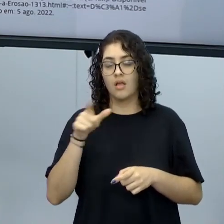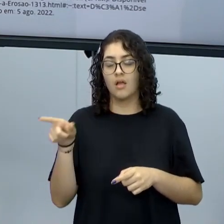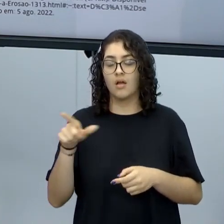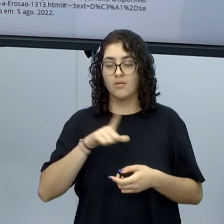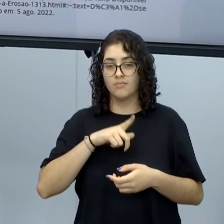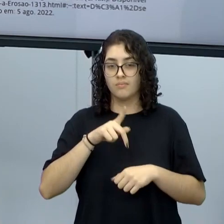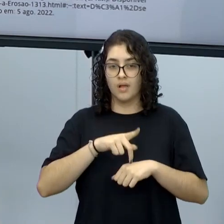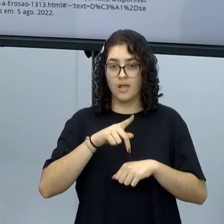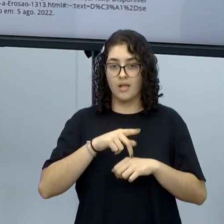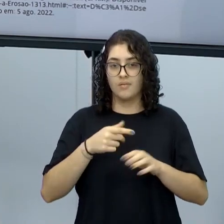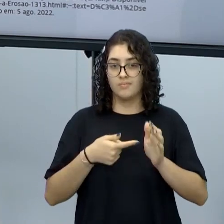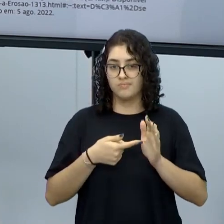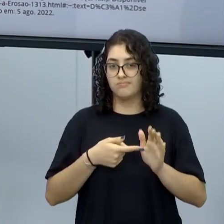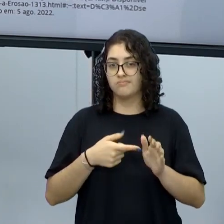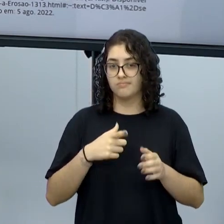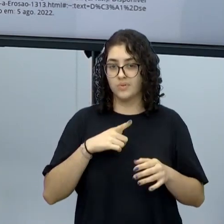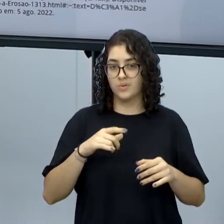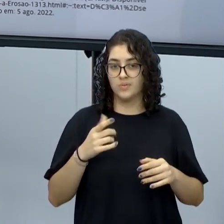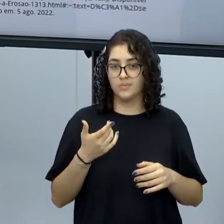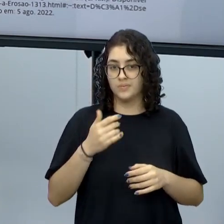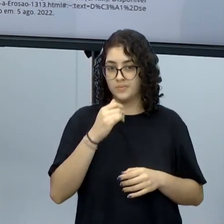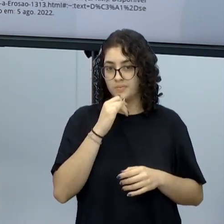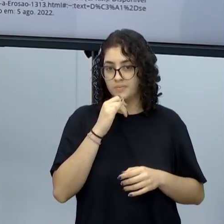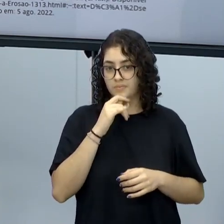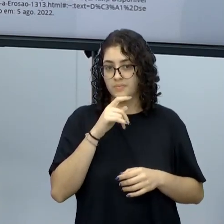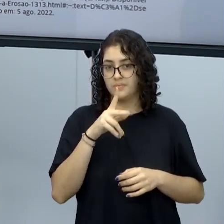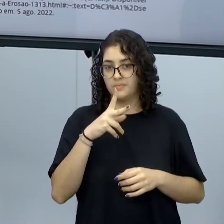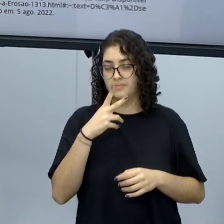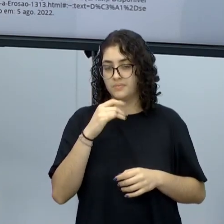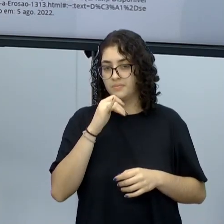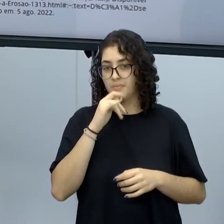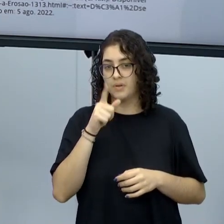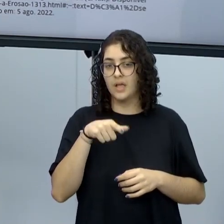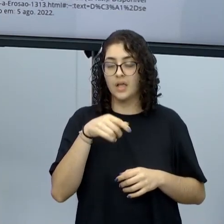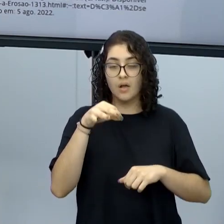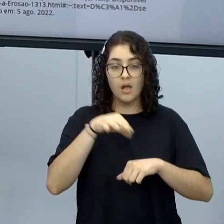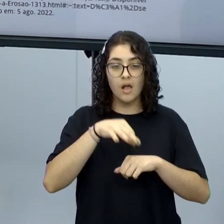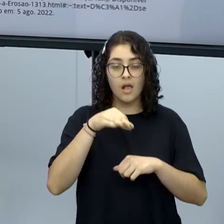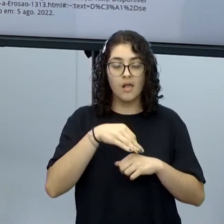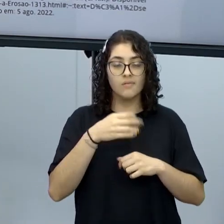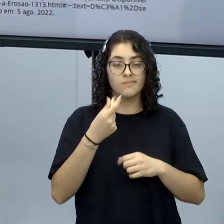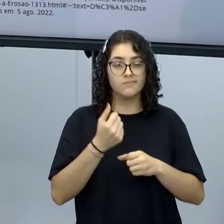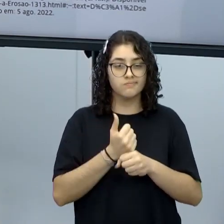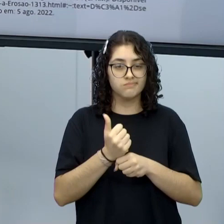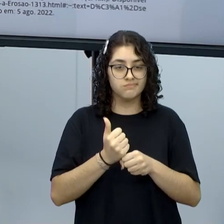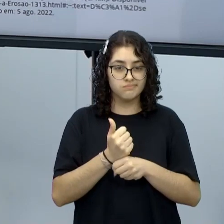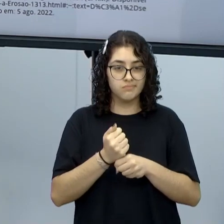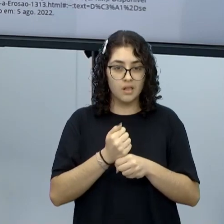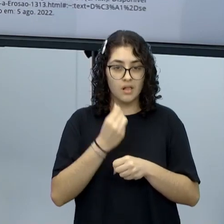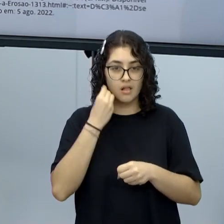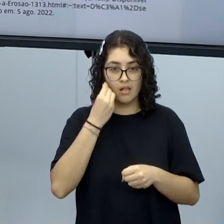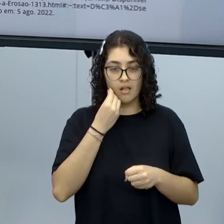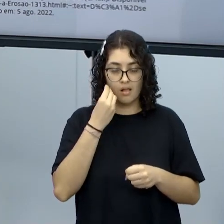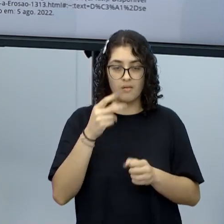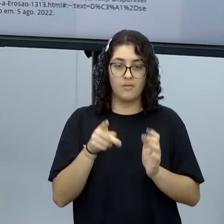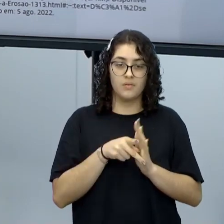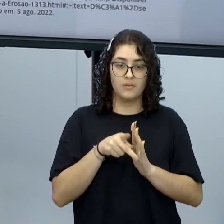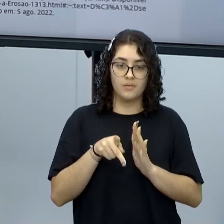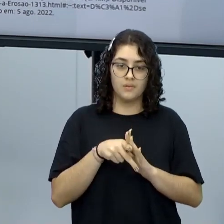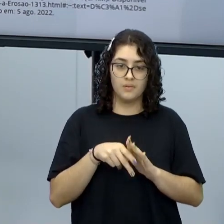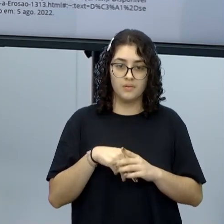a esse gotejamento. E eu acho que, tipo assim, a mais velha, né, que está nesse experimento, obviamente,